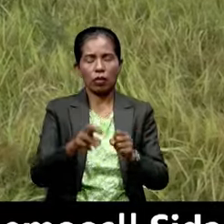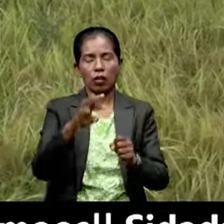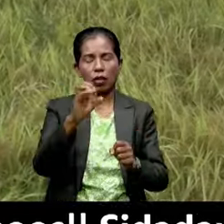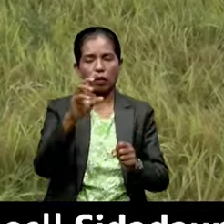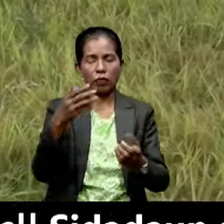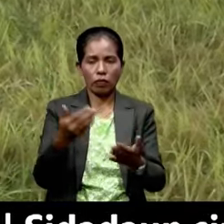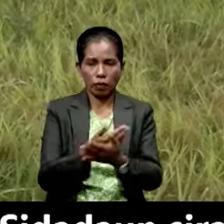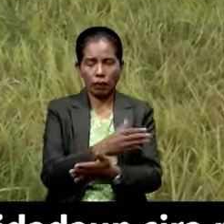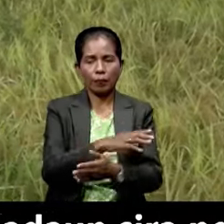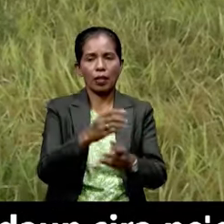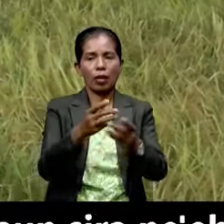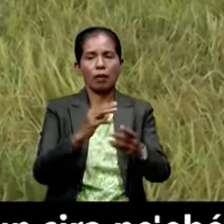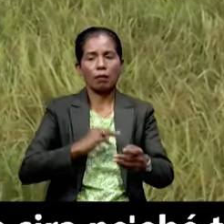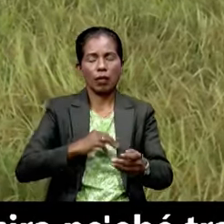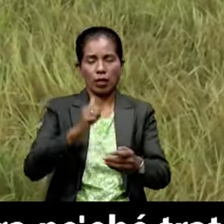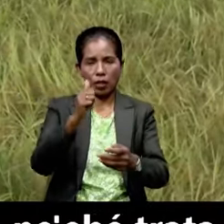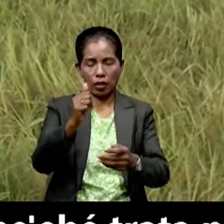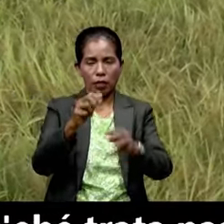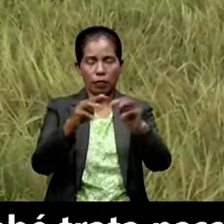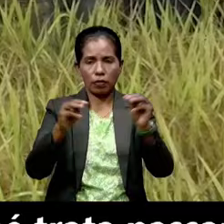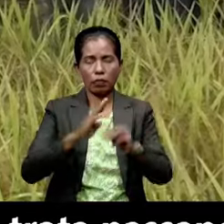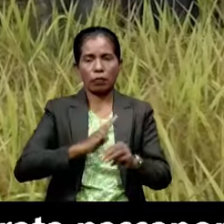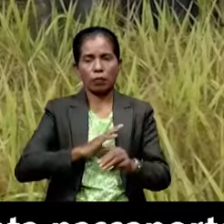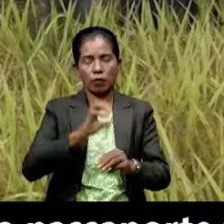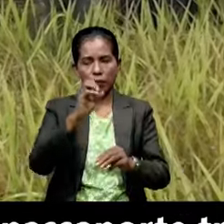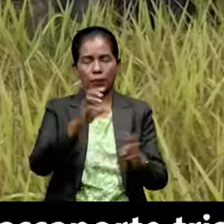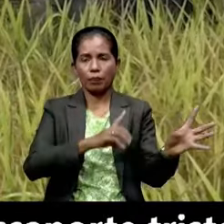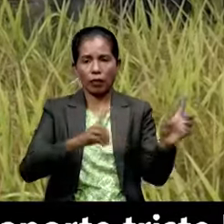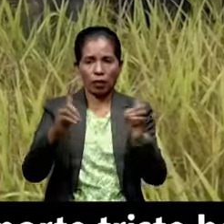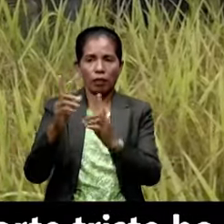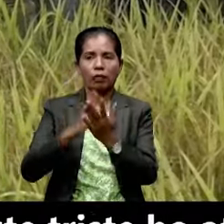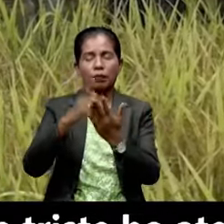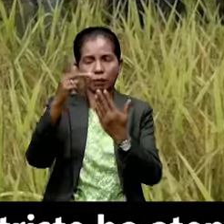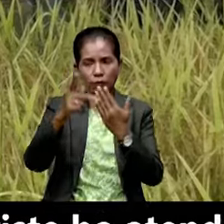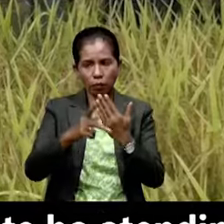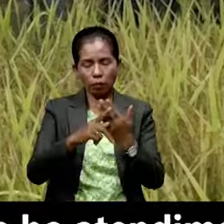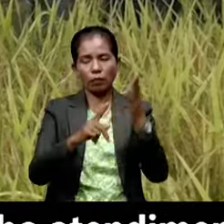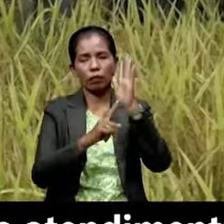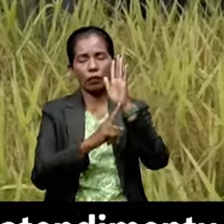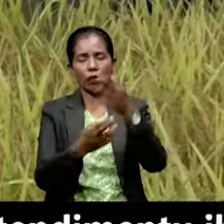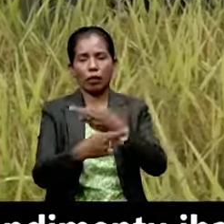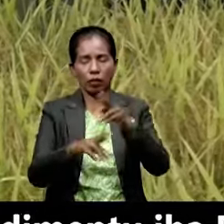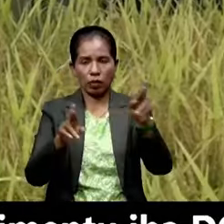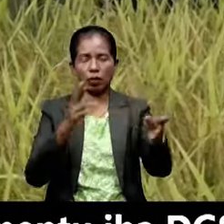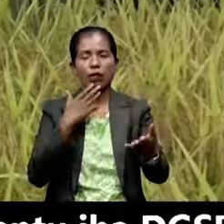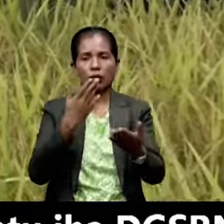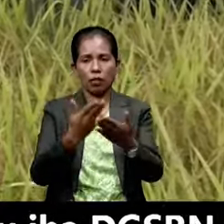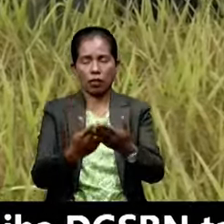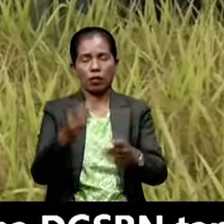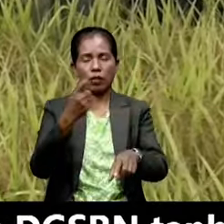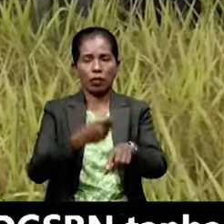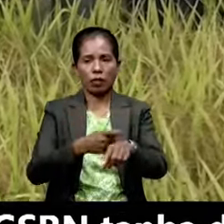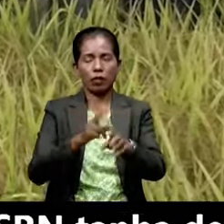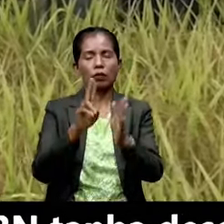posto administrativo Maliana, município Bobonaro. Implementação programa Demoplot ne hatudo dune resultado dia, tamba ho duração